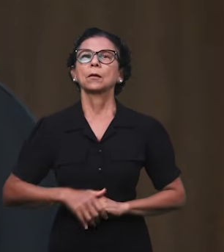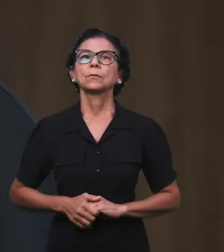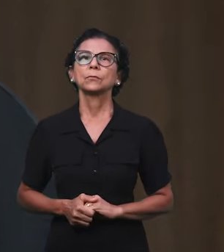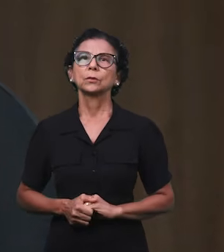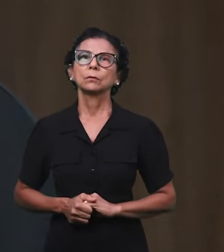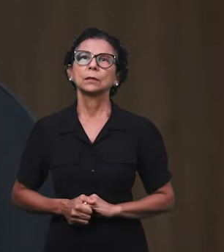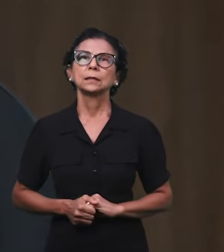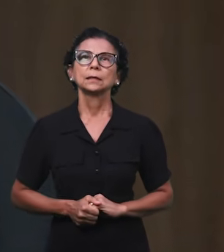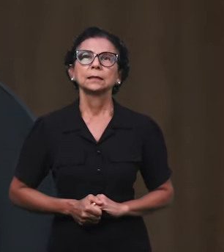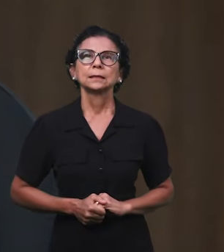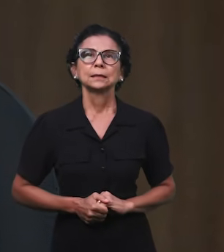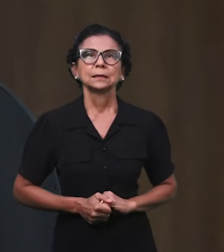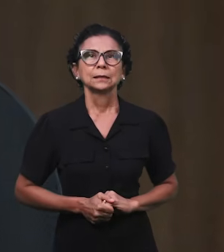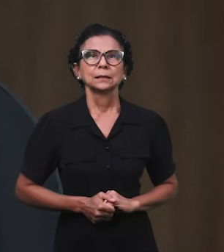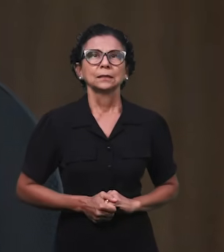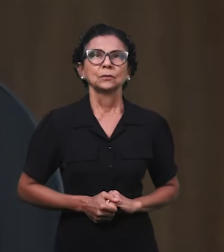de